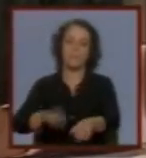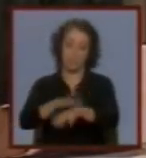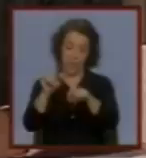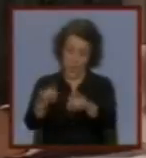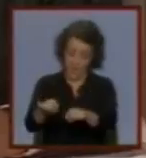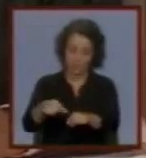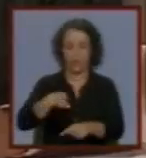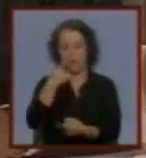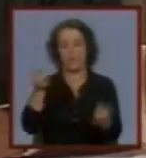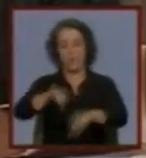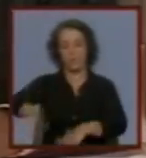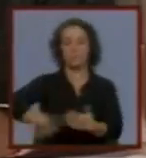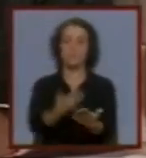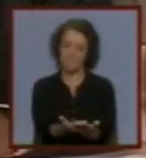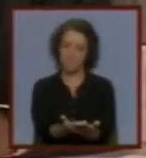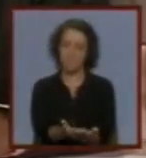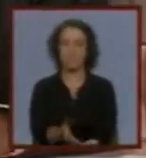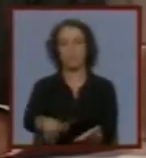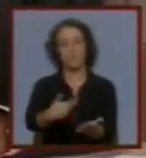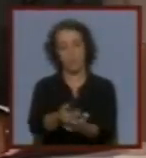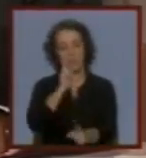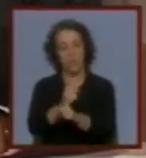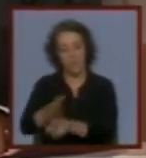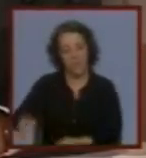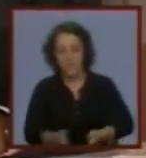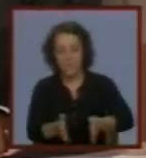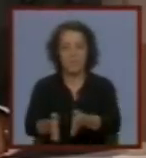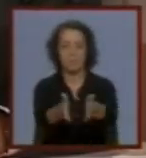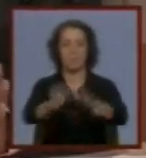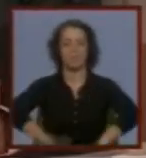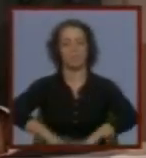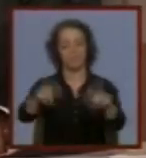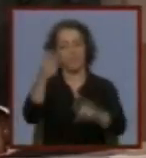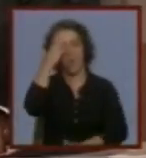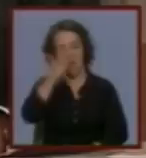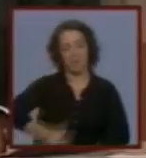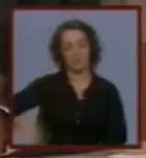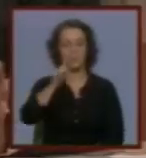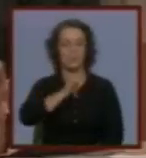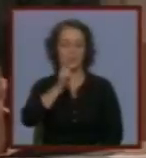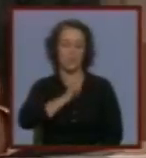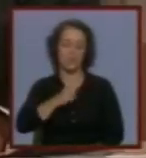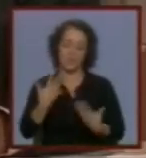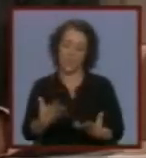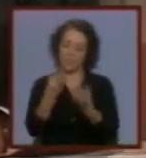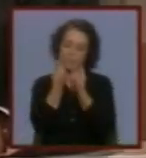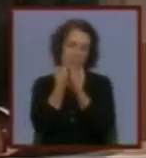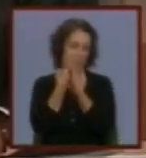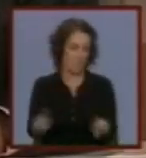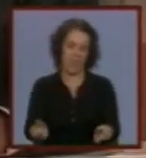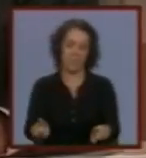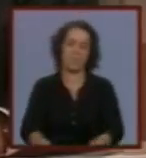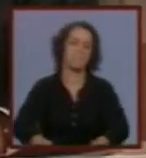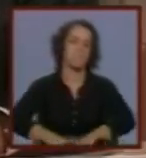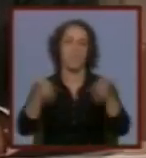nos candidatamos em propomos a continuação deste caminho que tem sido um caminho de progresso eu acho que os ossos estão muito diferentes muito